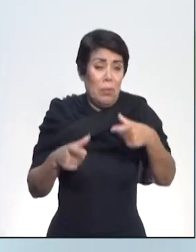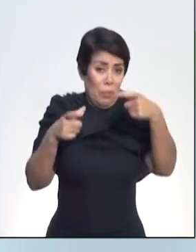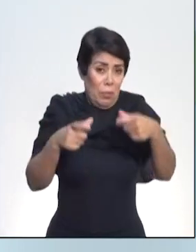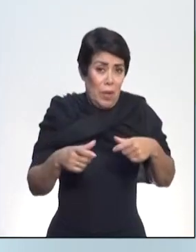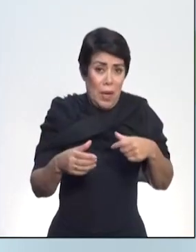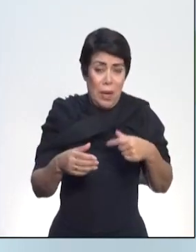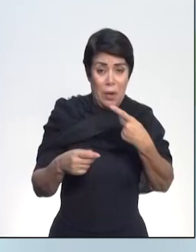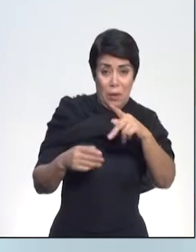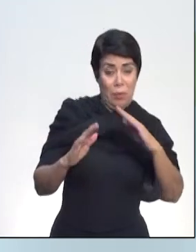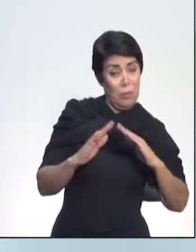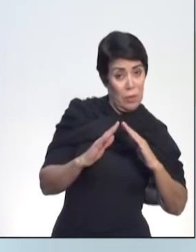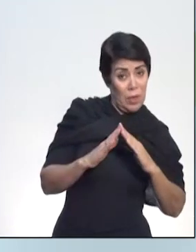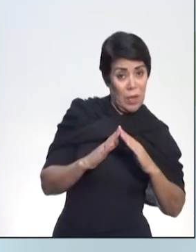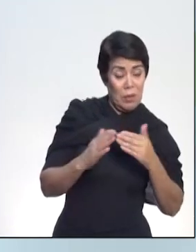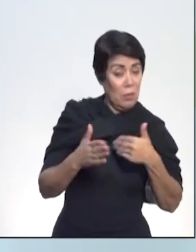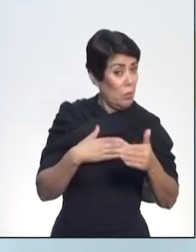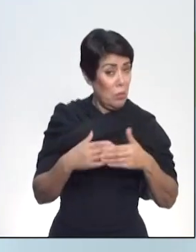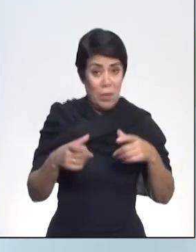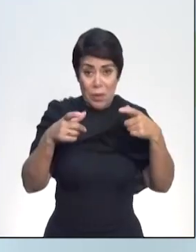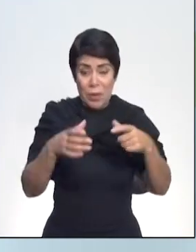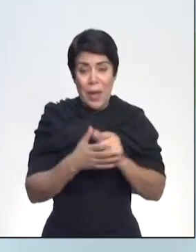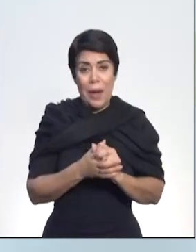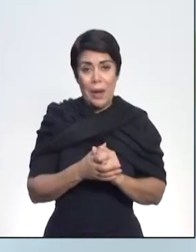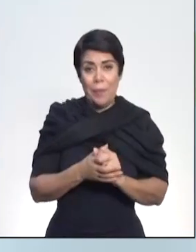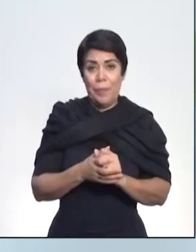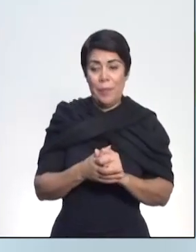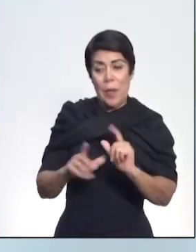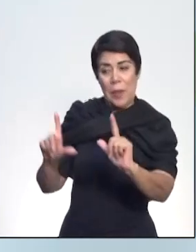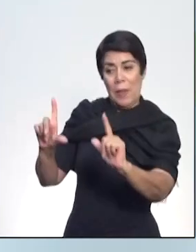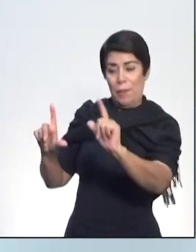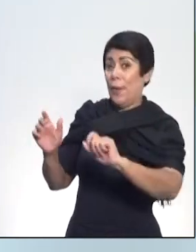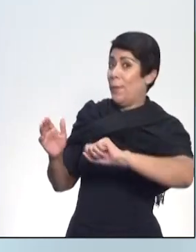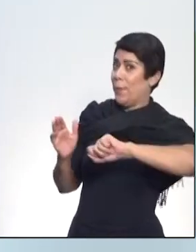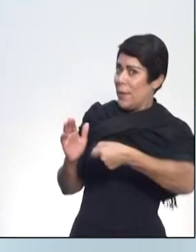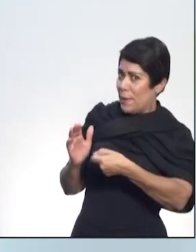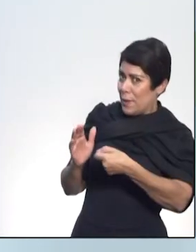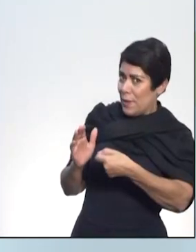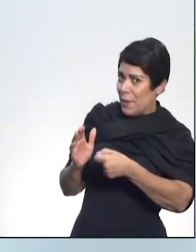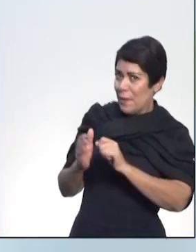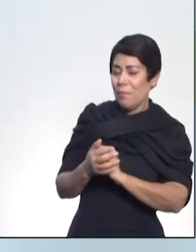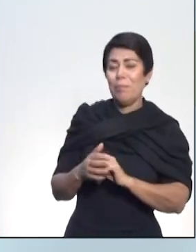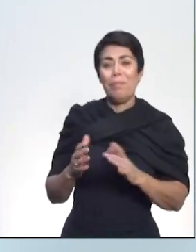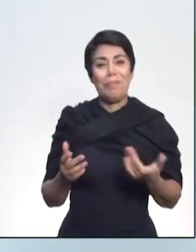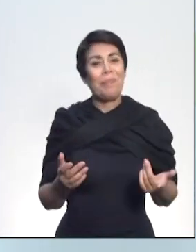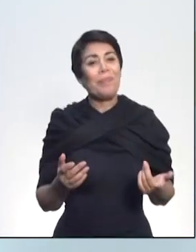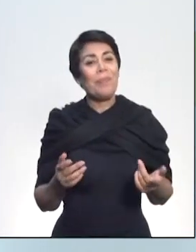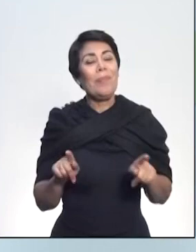sala, desde que a TV esteja desligada, né, o